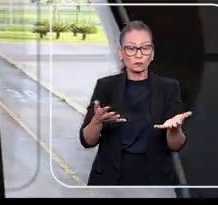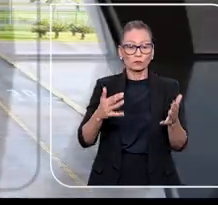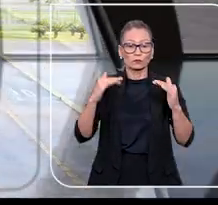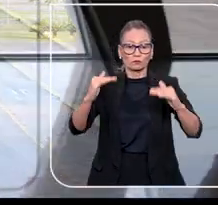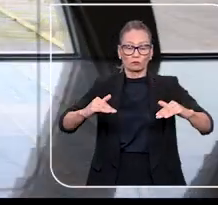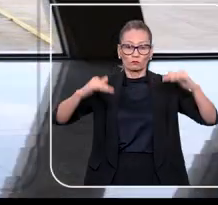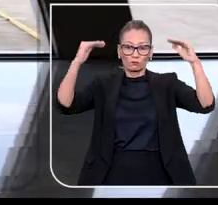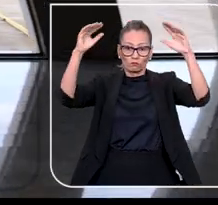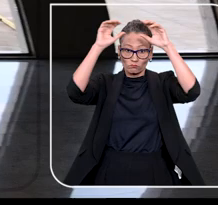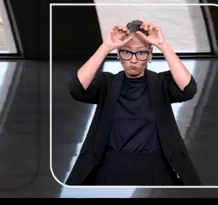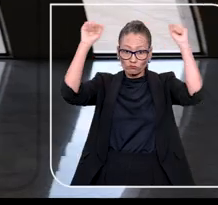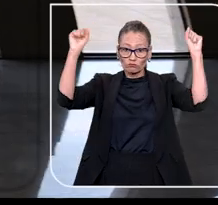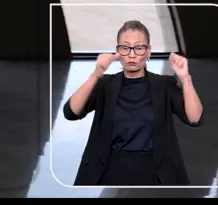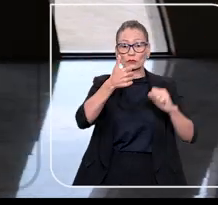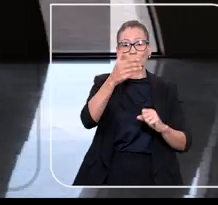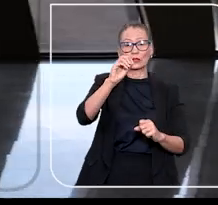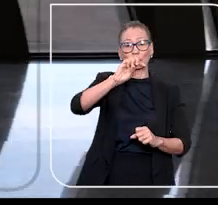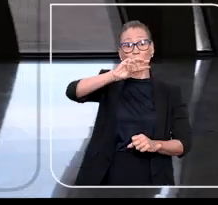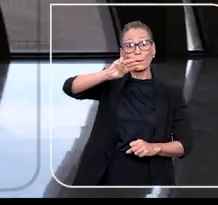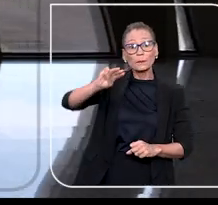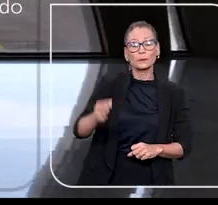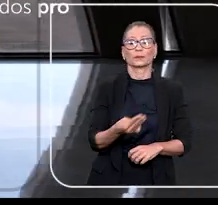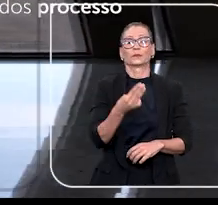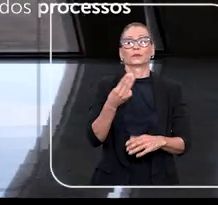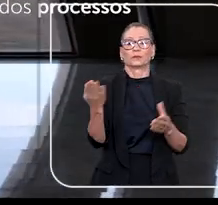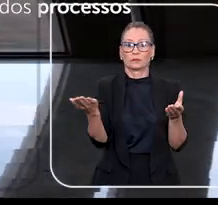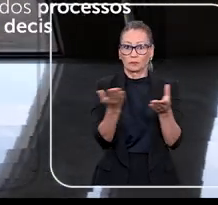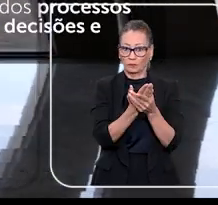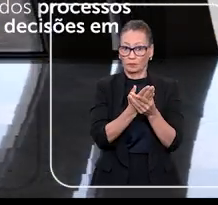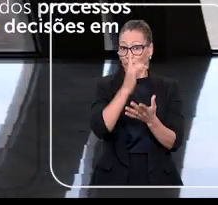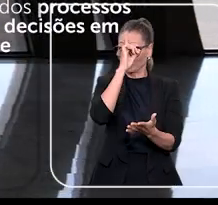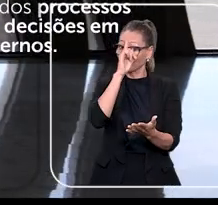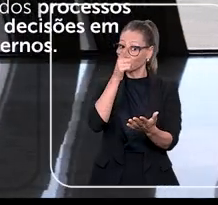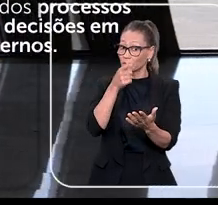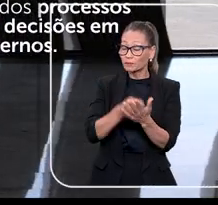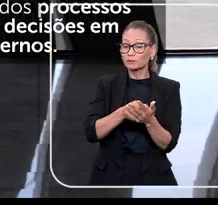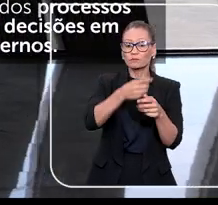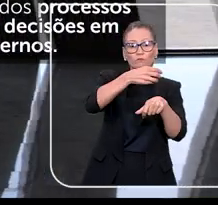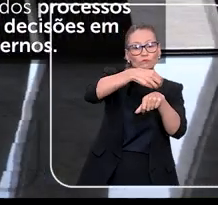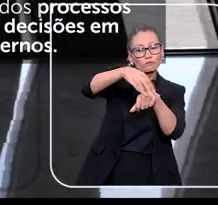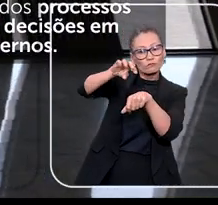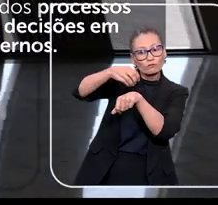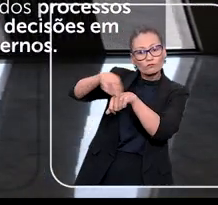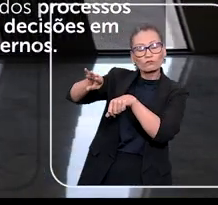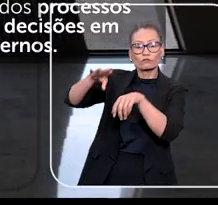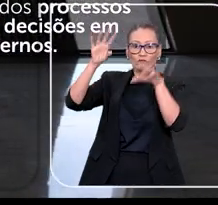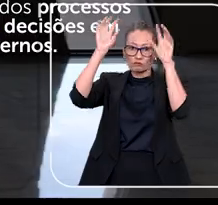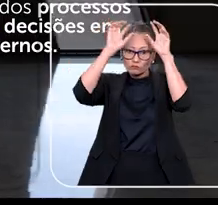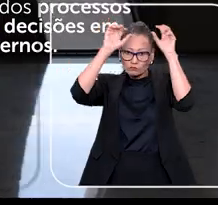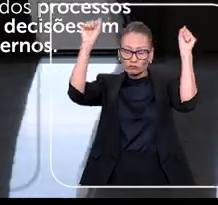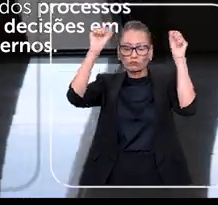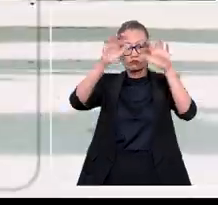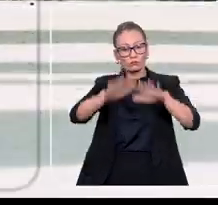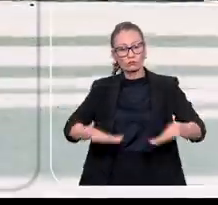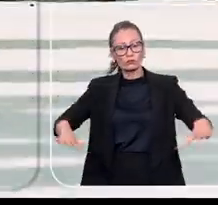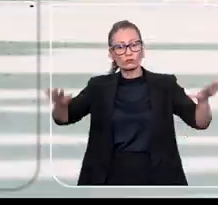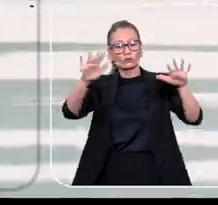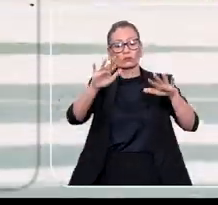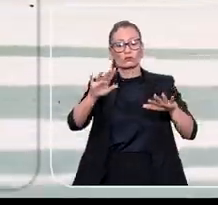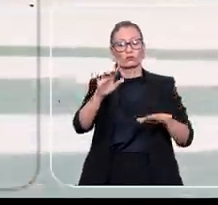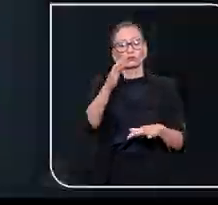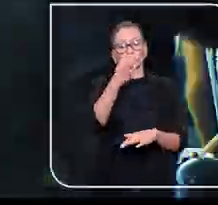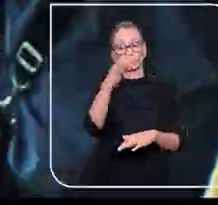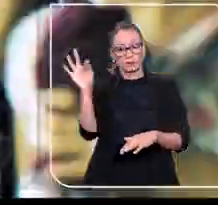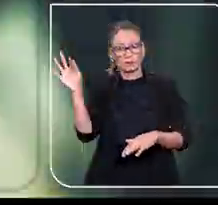julgou mais de 10 milhões de processos, e essas decisões orientam os tribunais estaduais e federais em